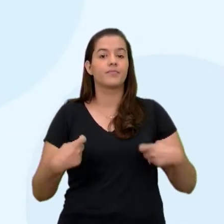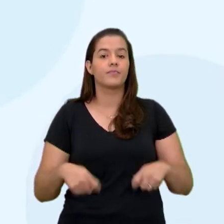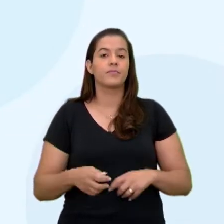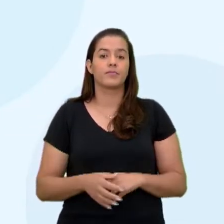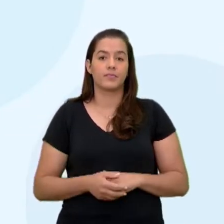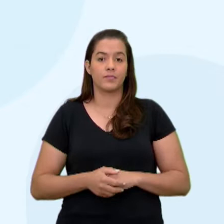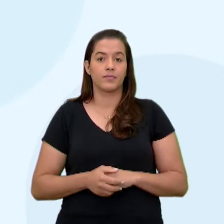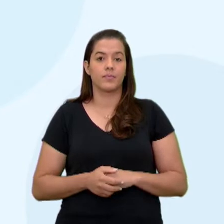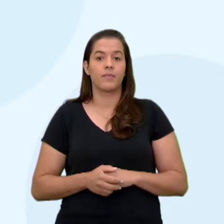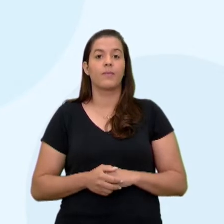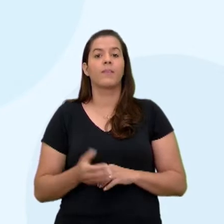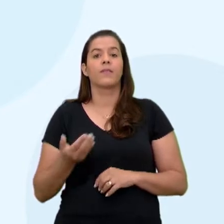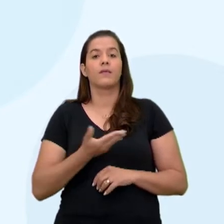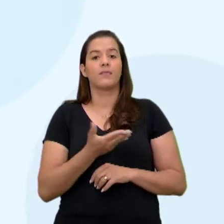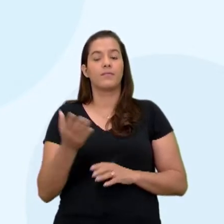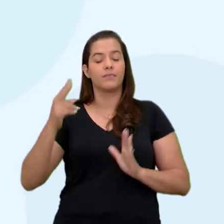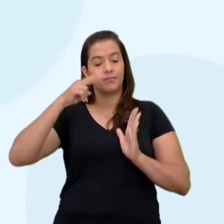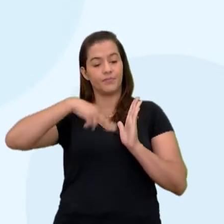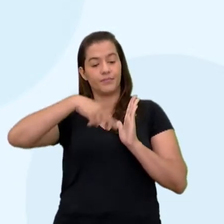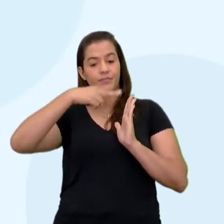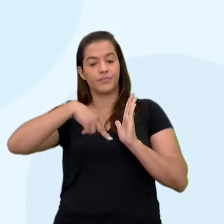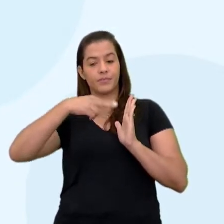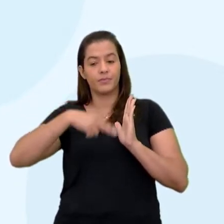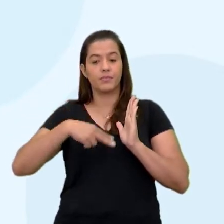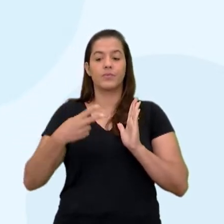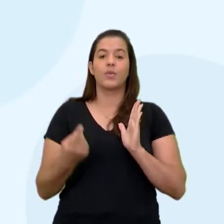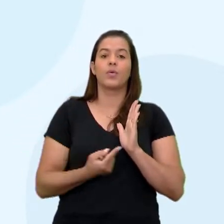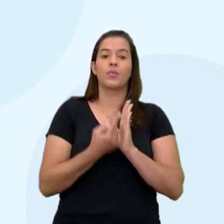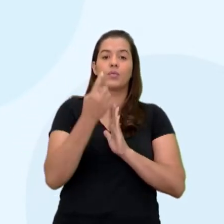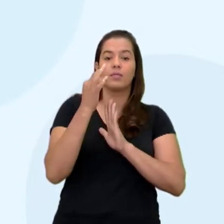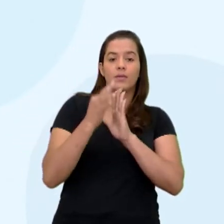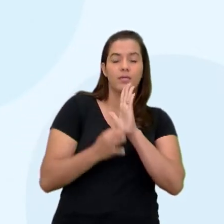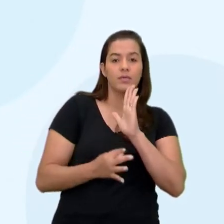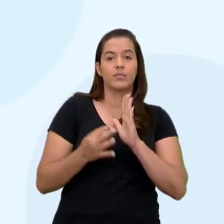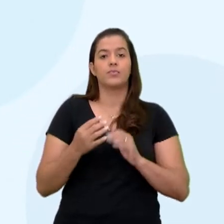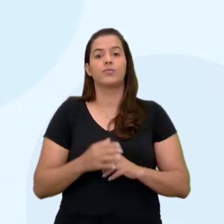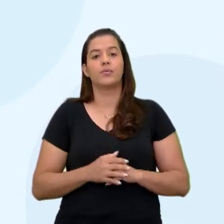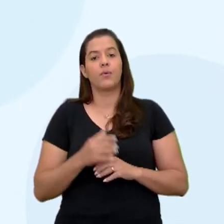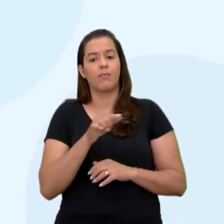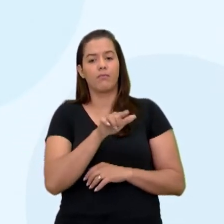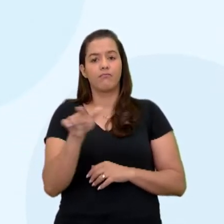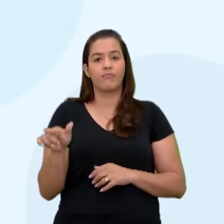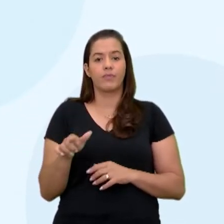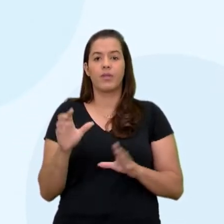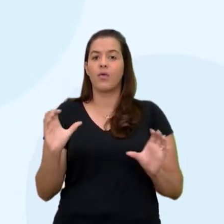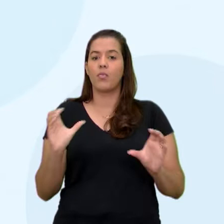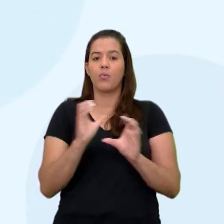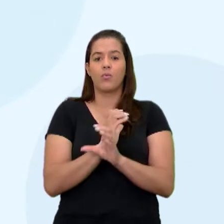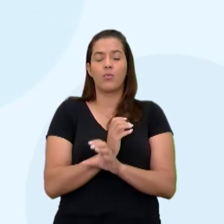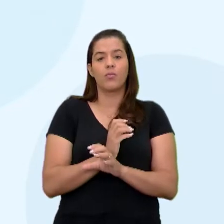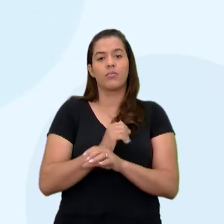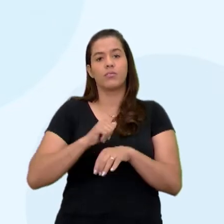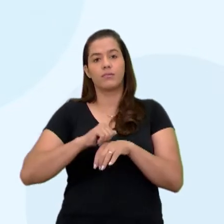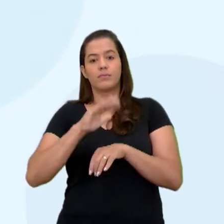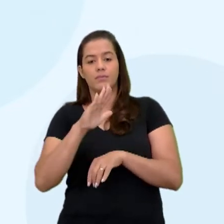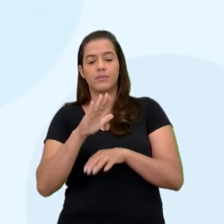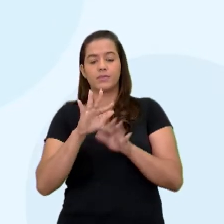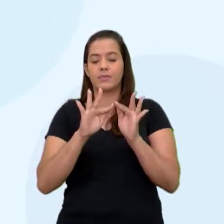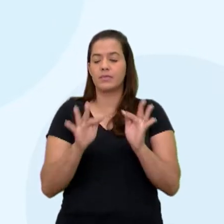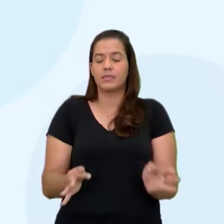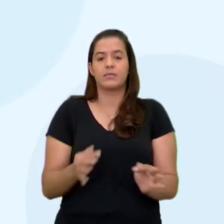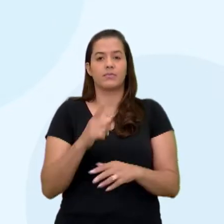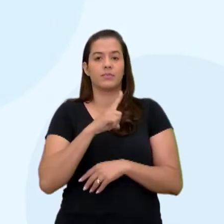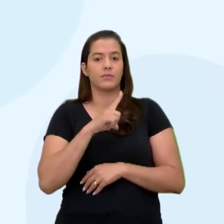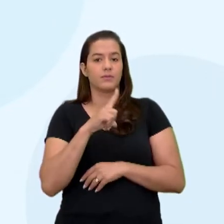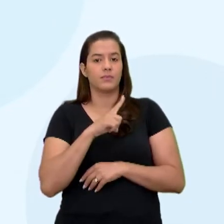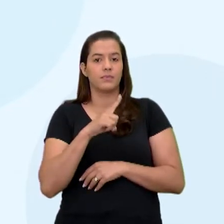Evidentemente, se ele lê lá um texto, por mais complexo ou mais simples que